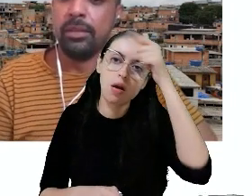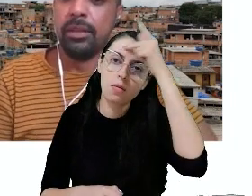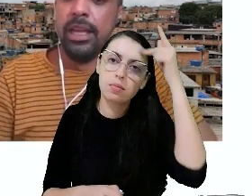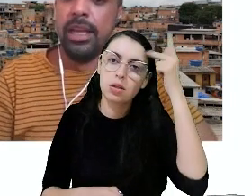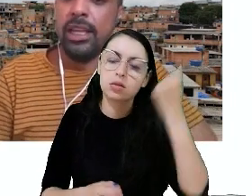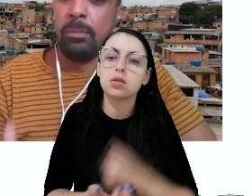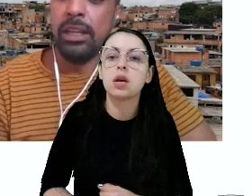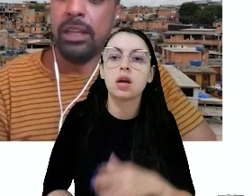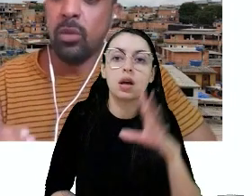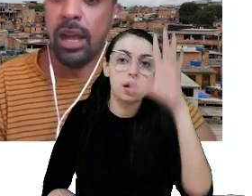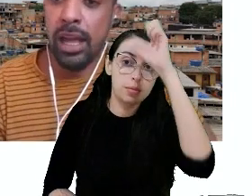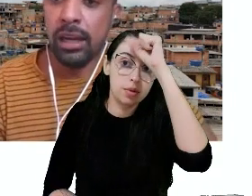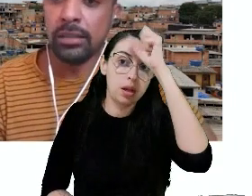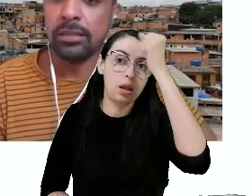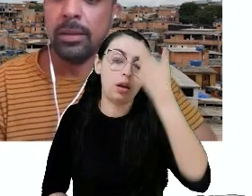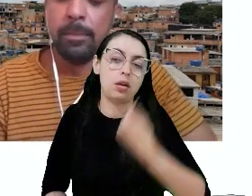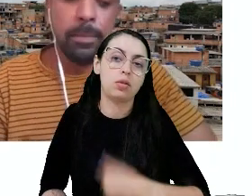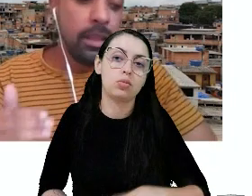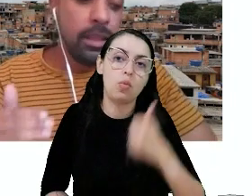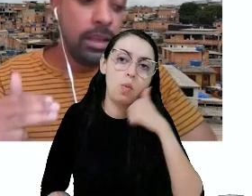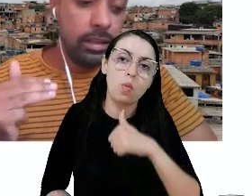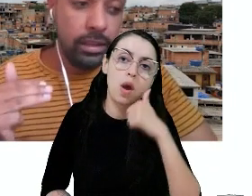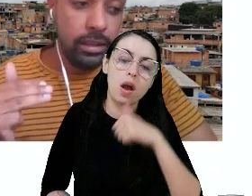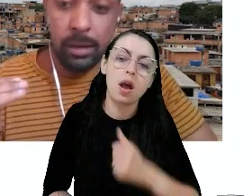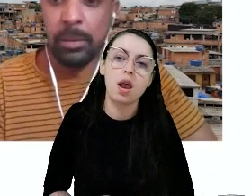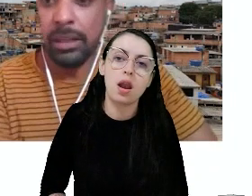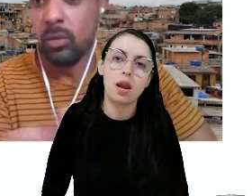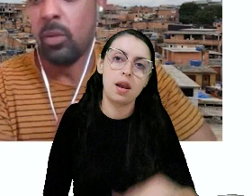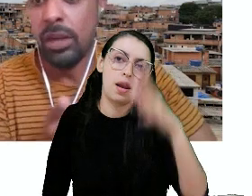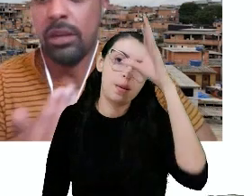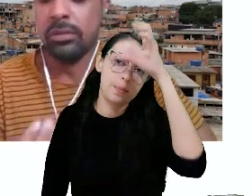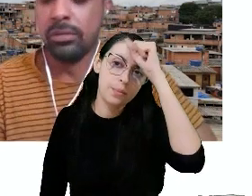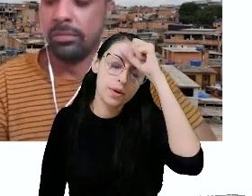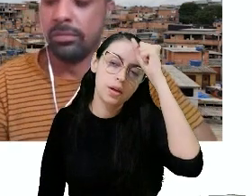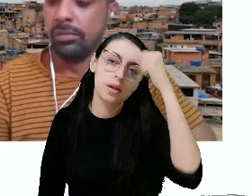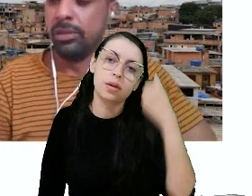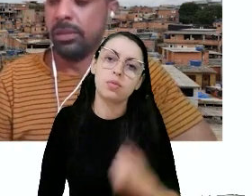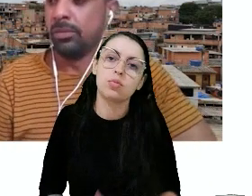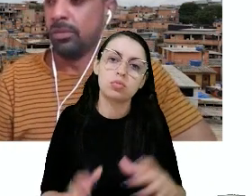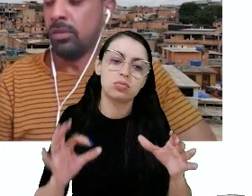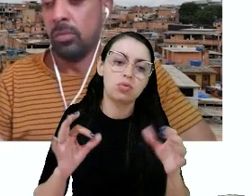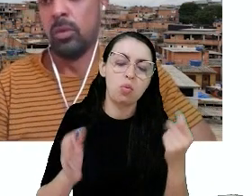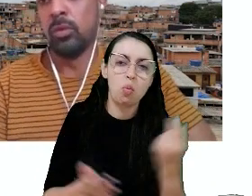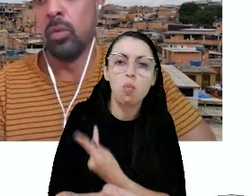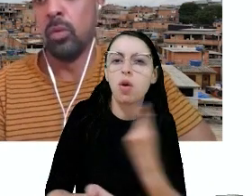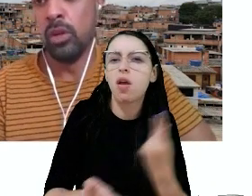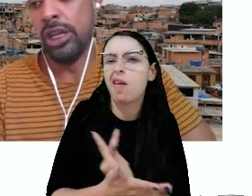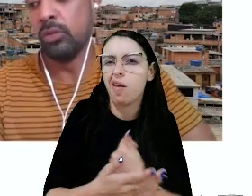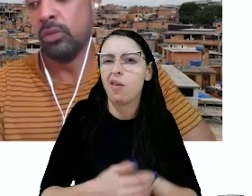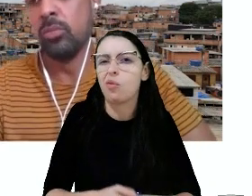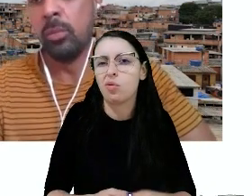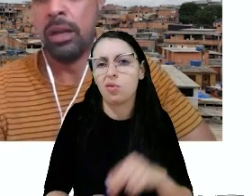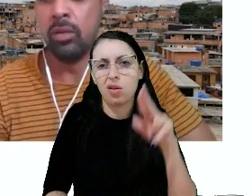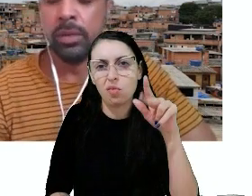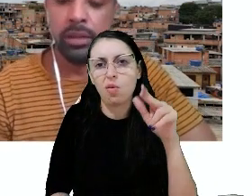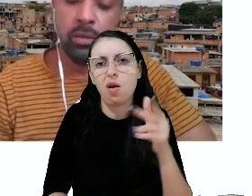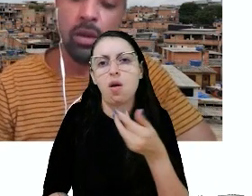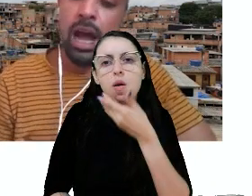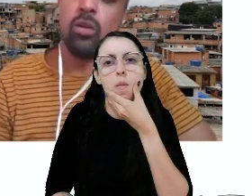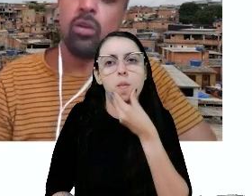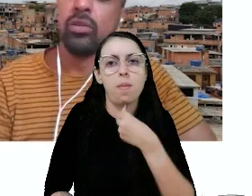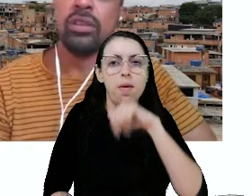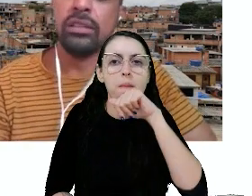melhor. Eu aprendo com elas e aprendo com o erro de pessoas de erros como meu